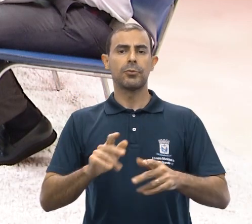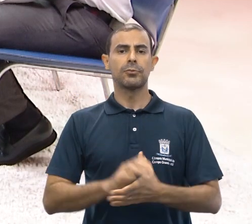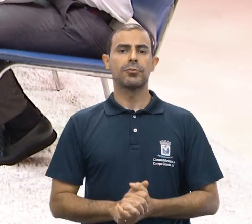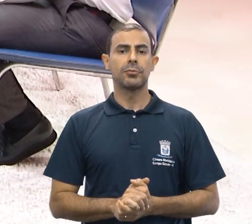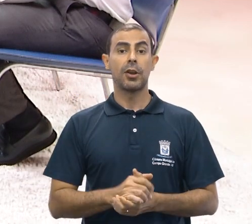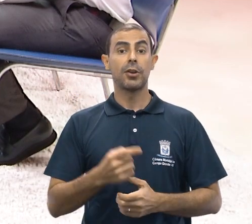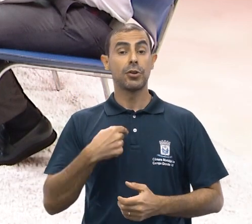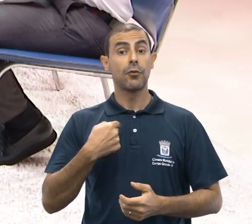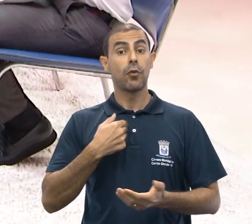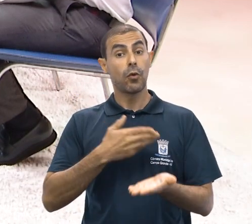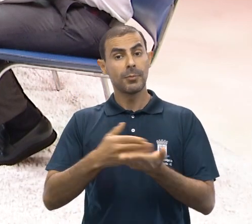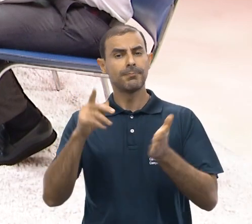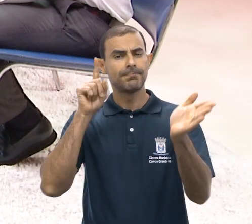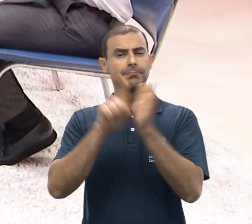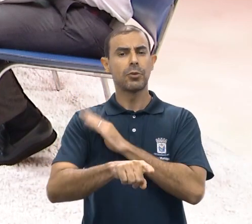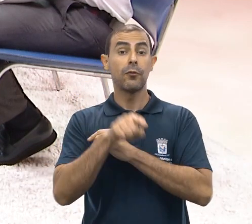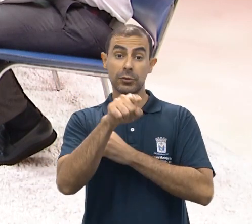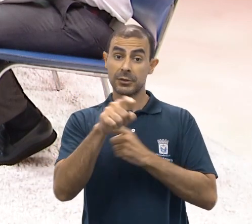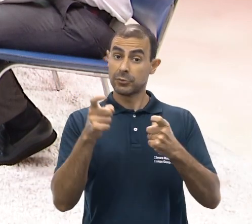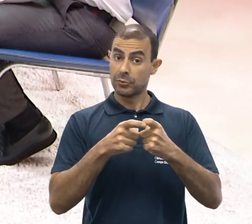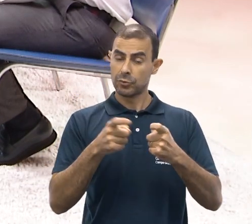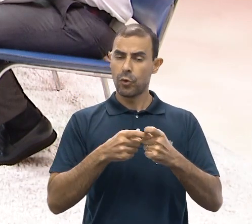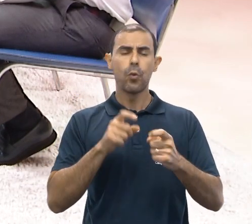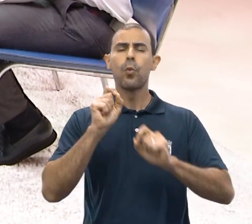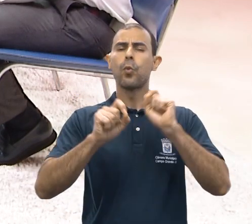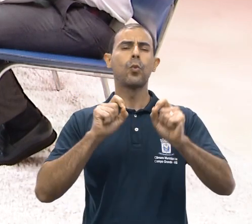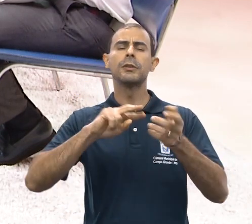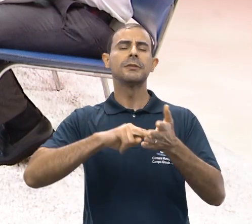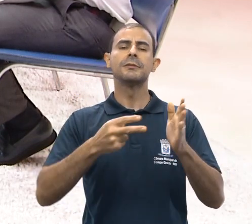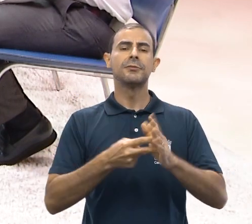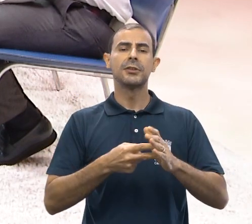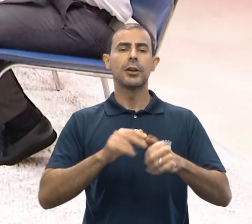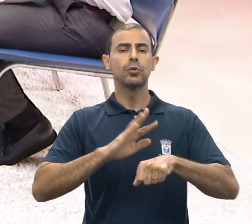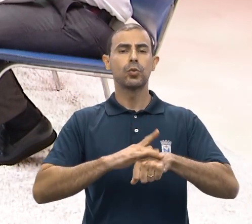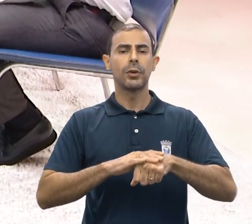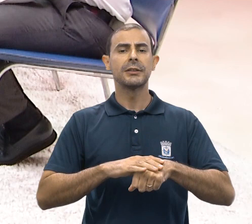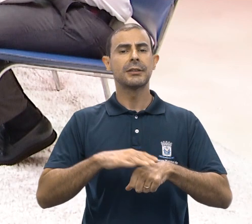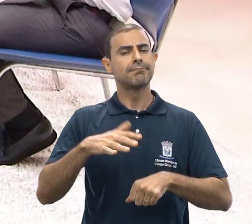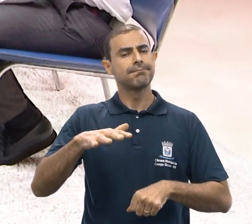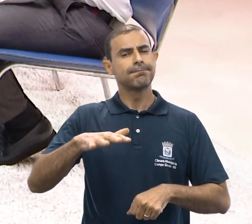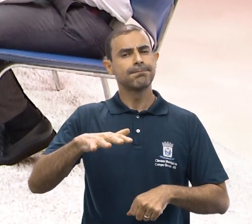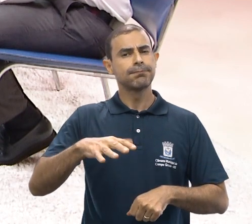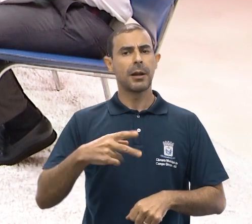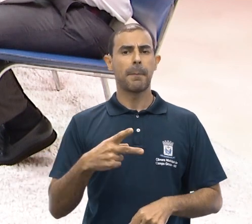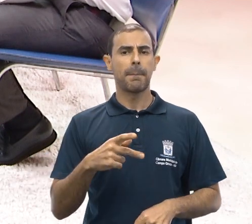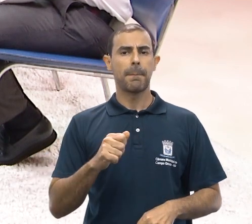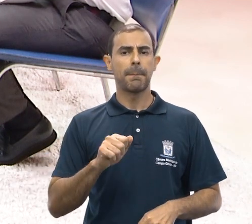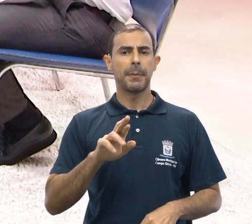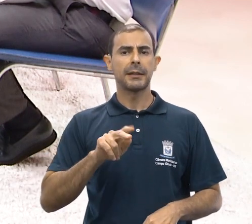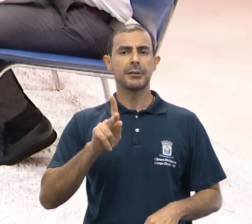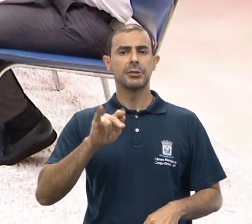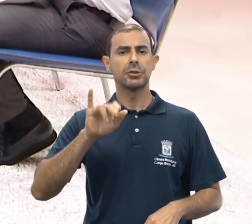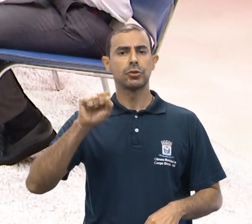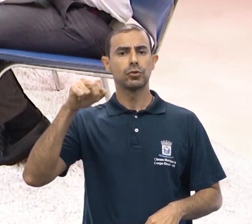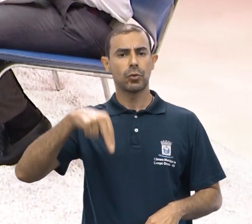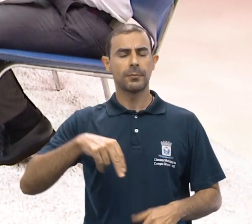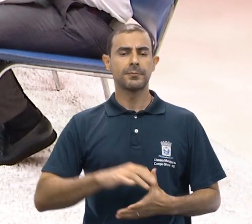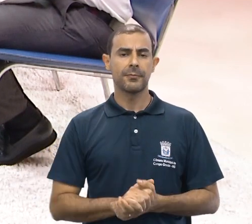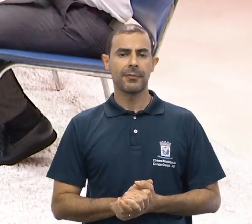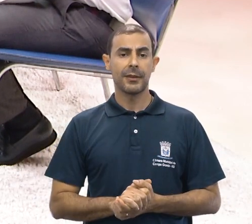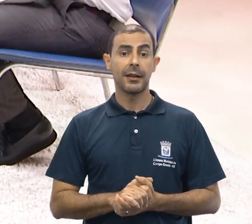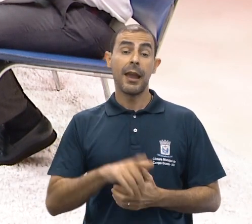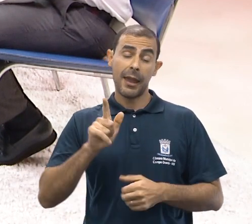já vou começar perguntando para você, doutor, o que é a doença de Parkinson? Então, a doença de Parkinson ela é caracterizada principalmente